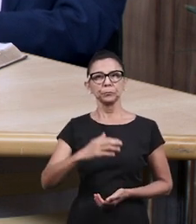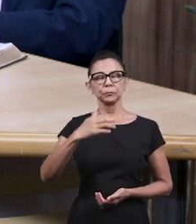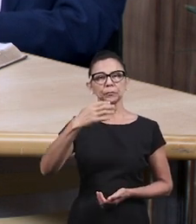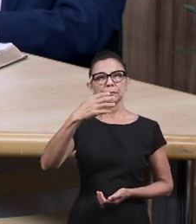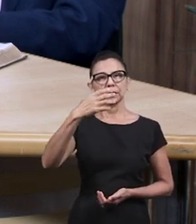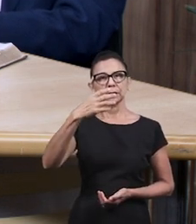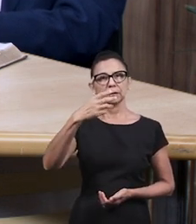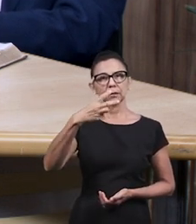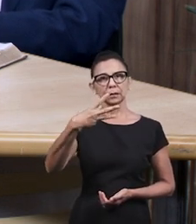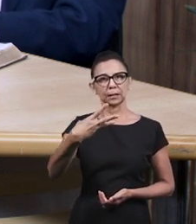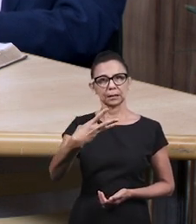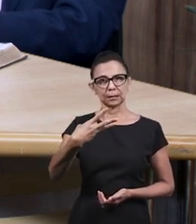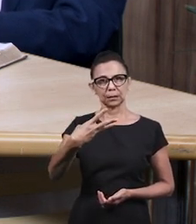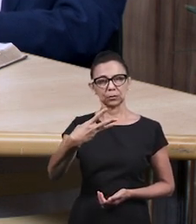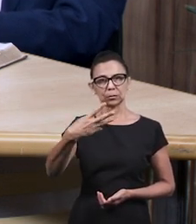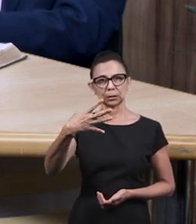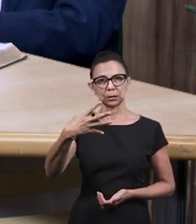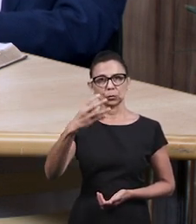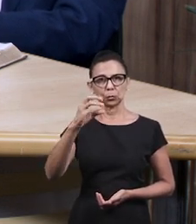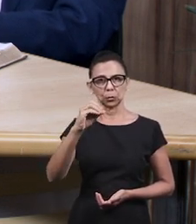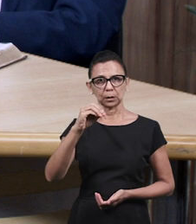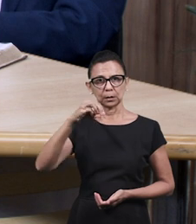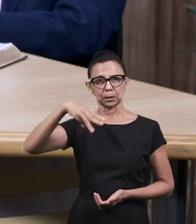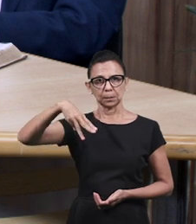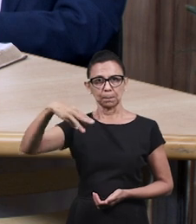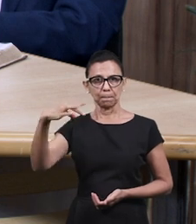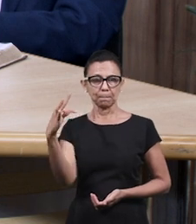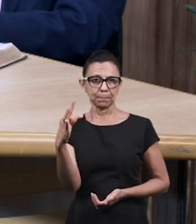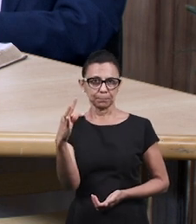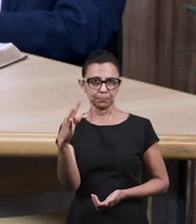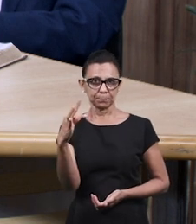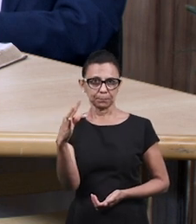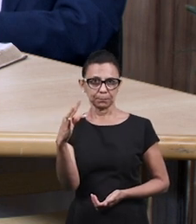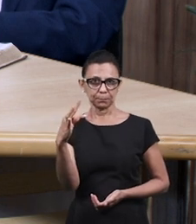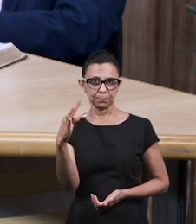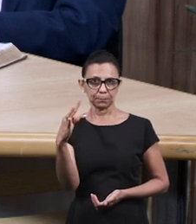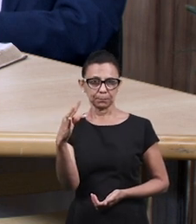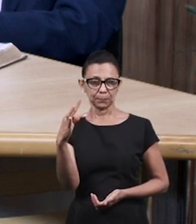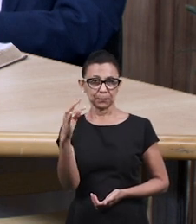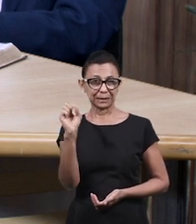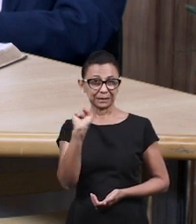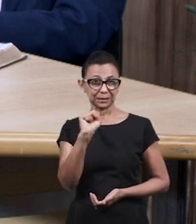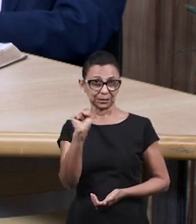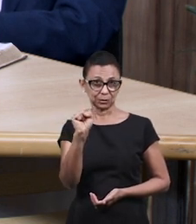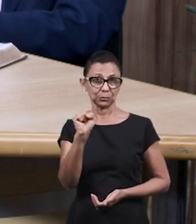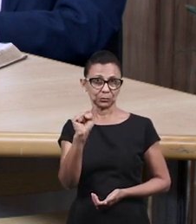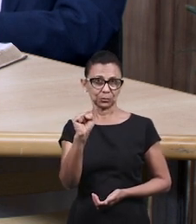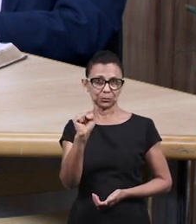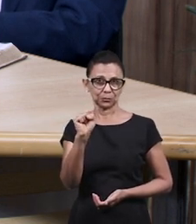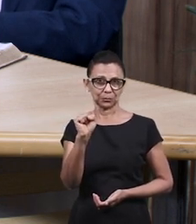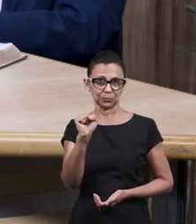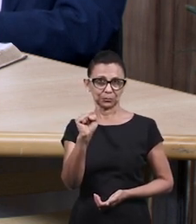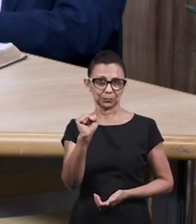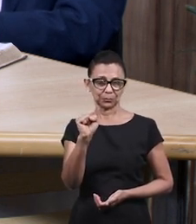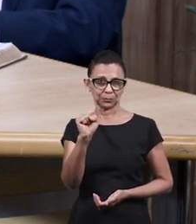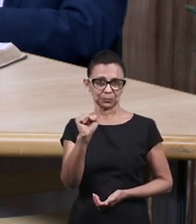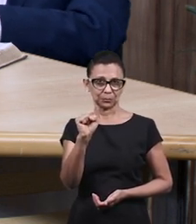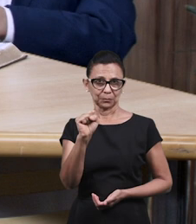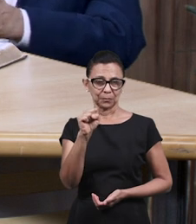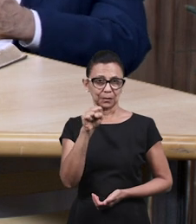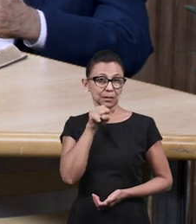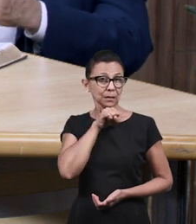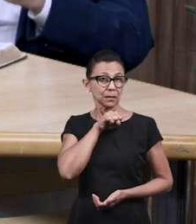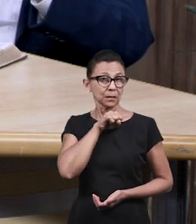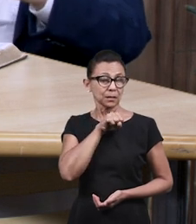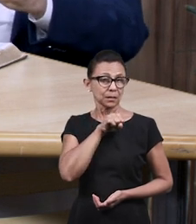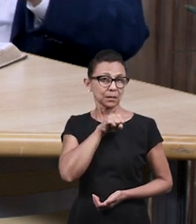340 metros por segundo. Se eu colocar